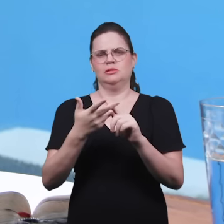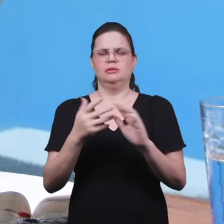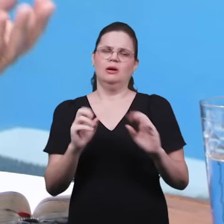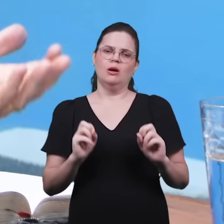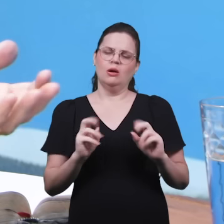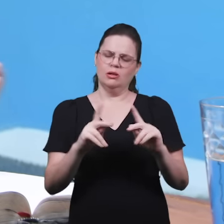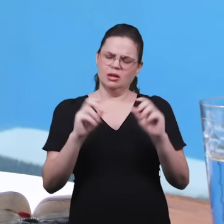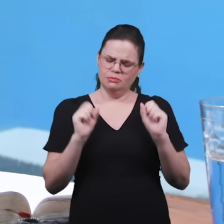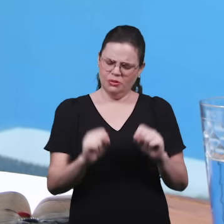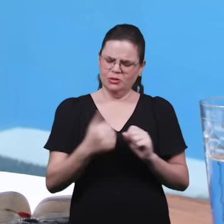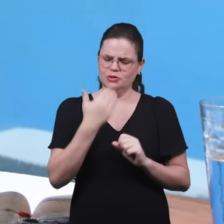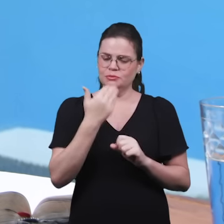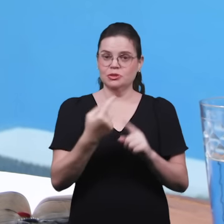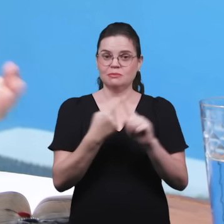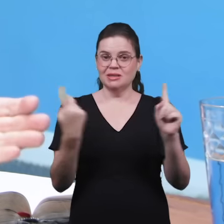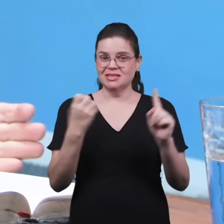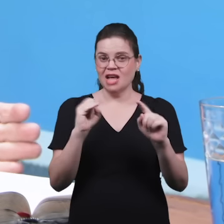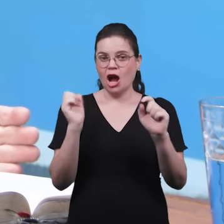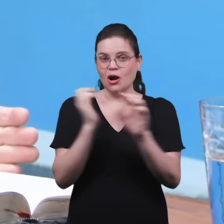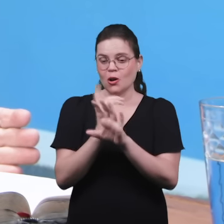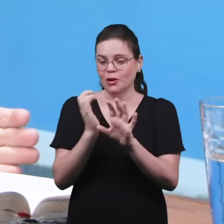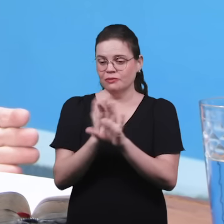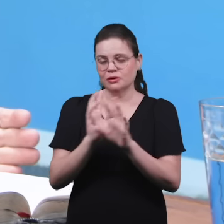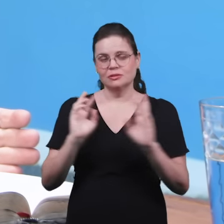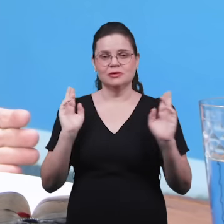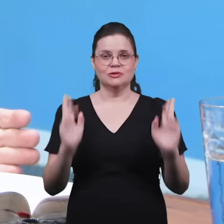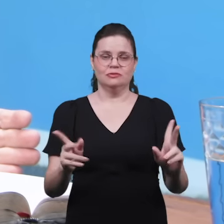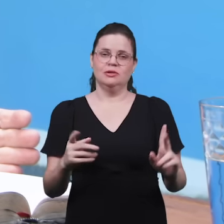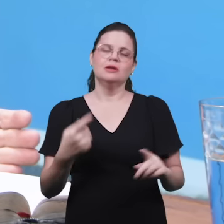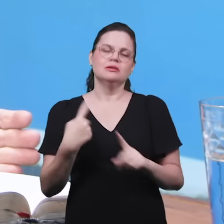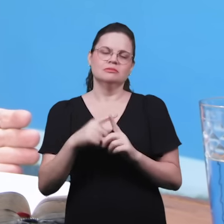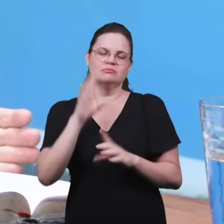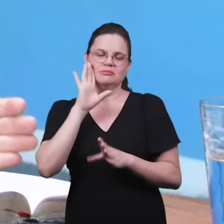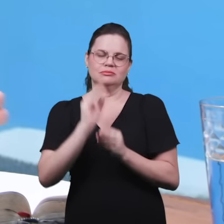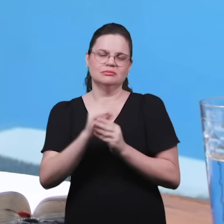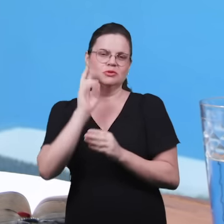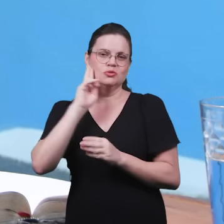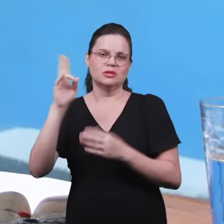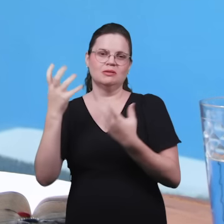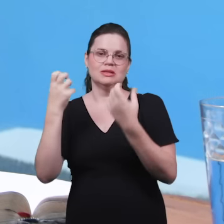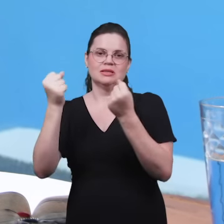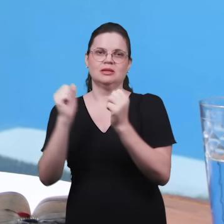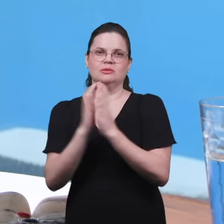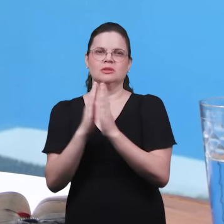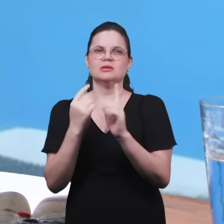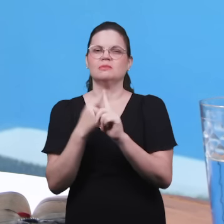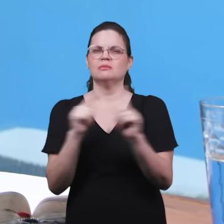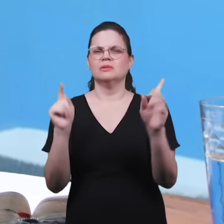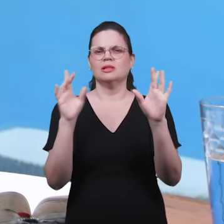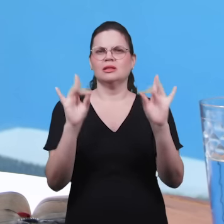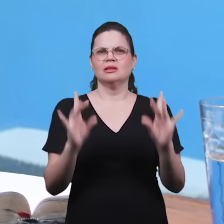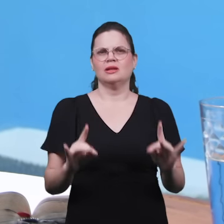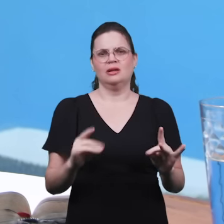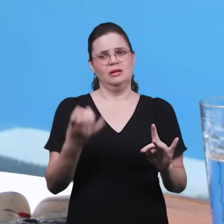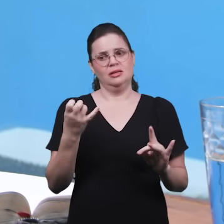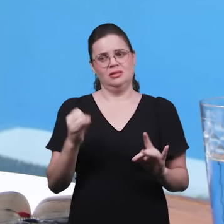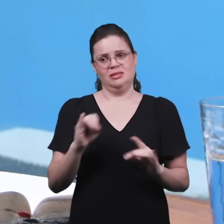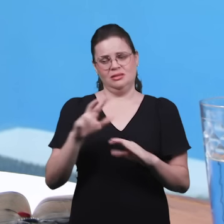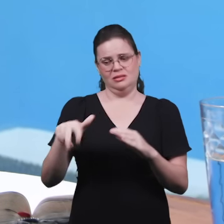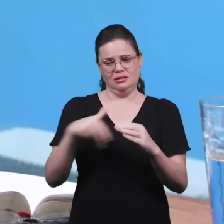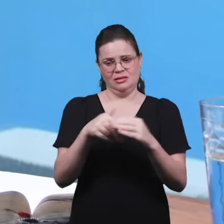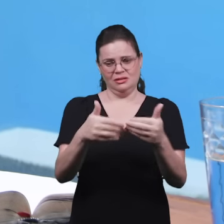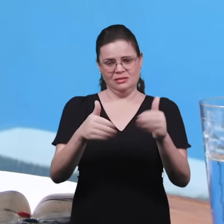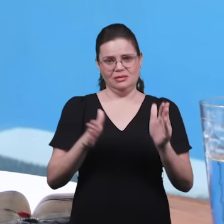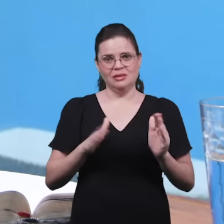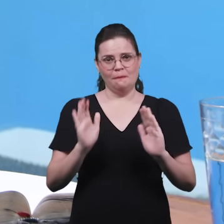nós podemos pedir, o Senhor aceita, né, a nossa oração, mas o detalhe, se